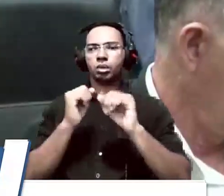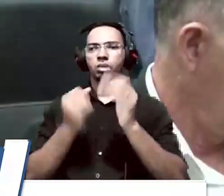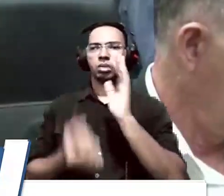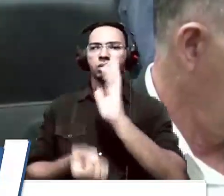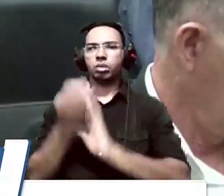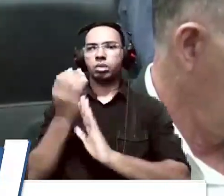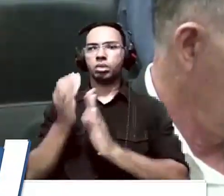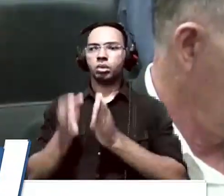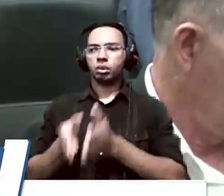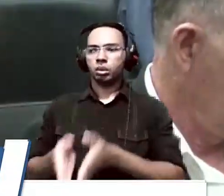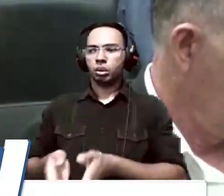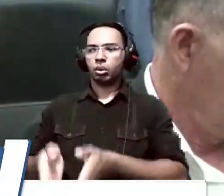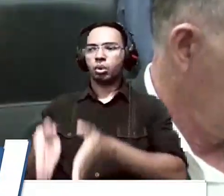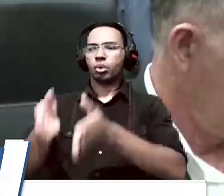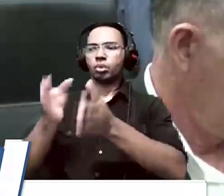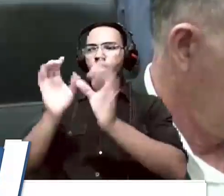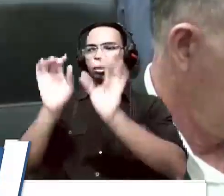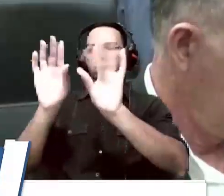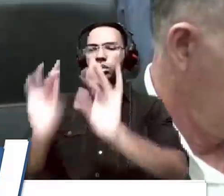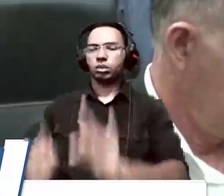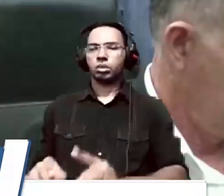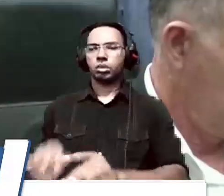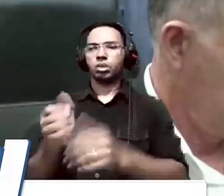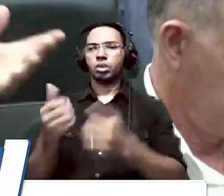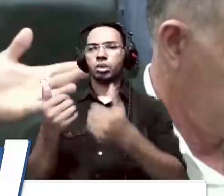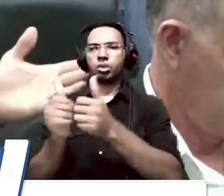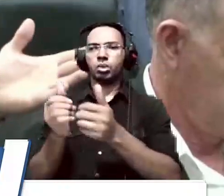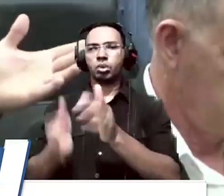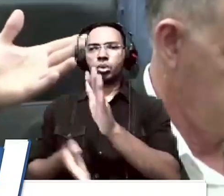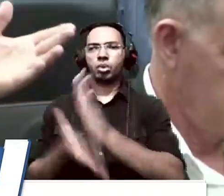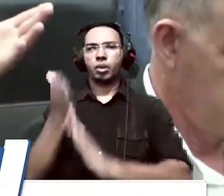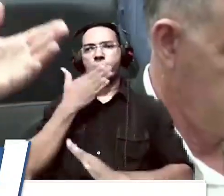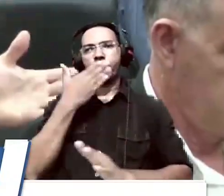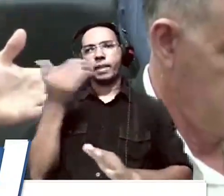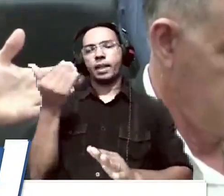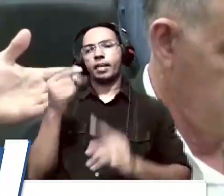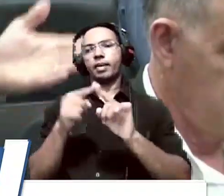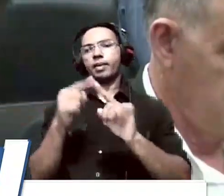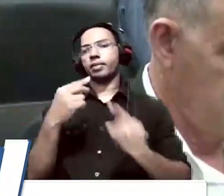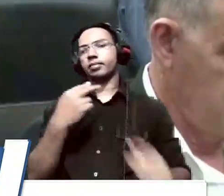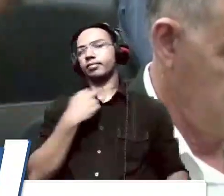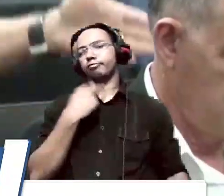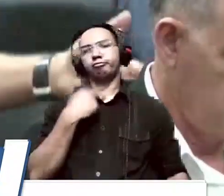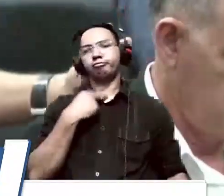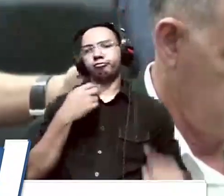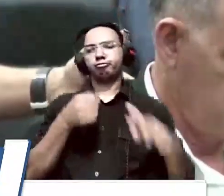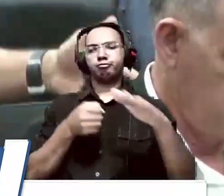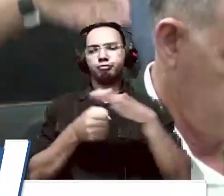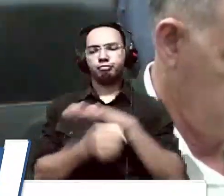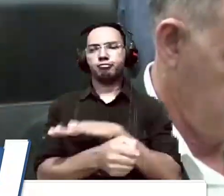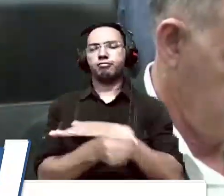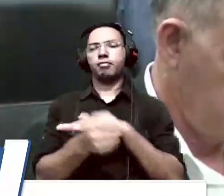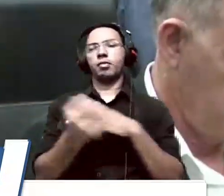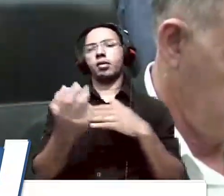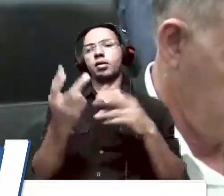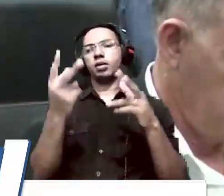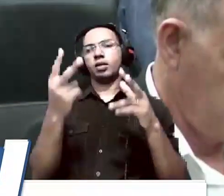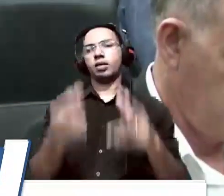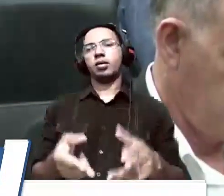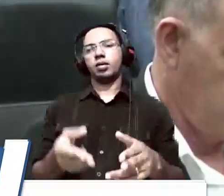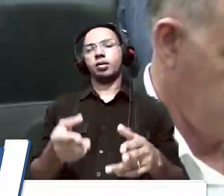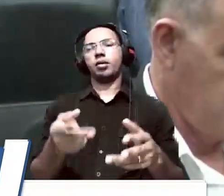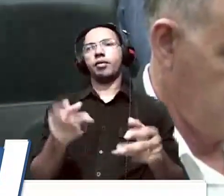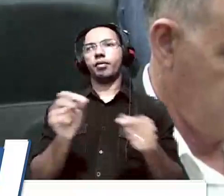de ônibus, para que se tenha um fluxo melhor, mas não pode empurrar isso debaixo da barriga, como tem sido feito. Agora